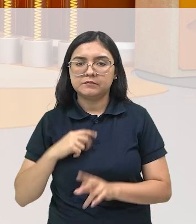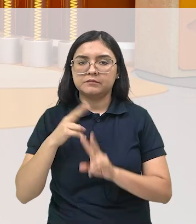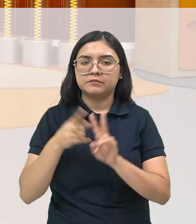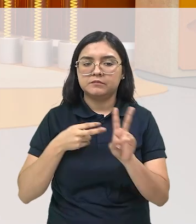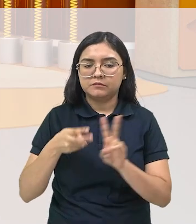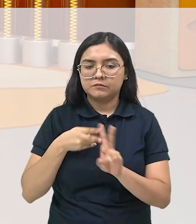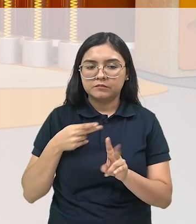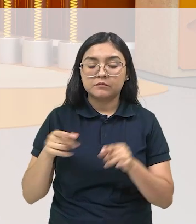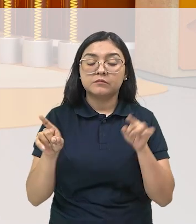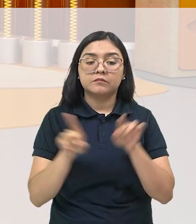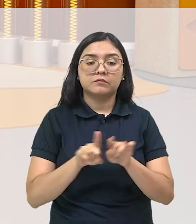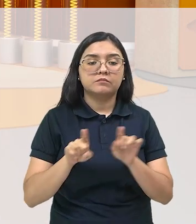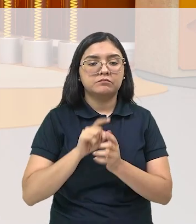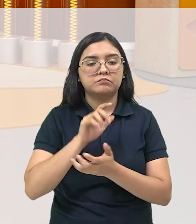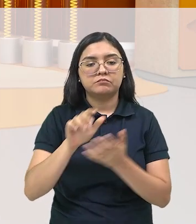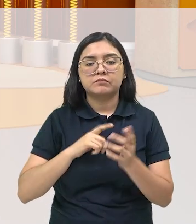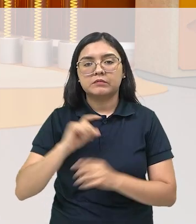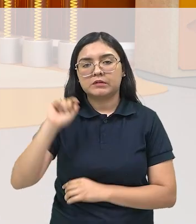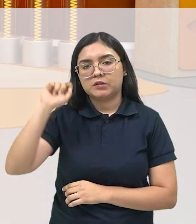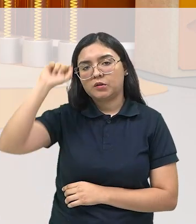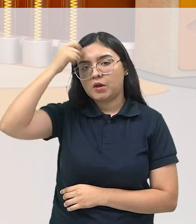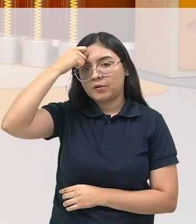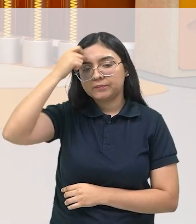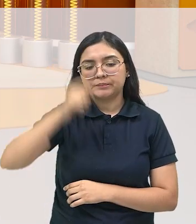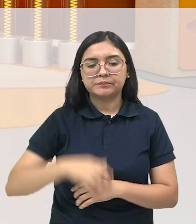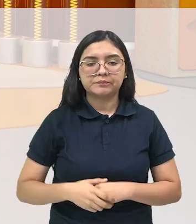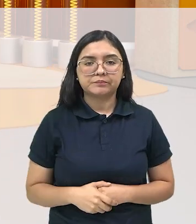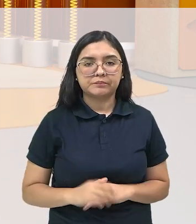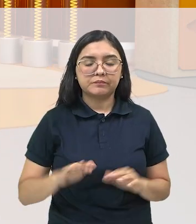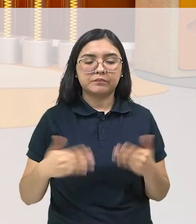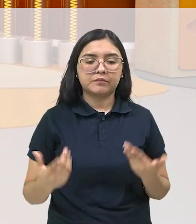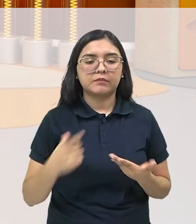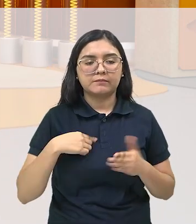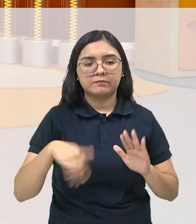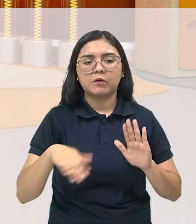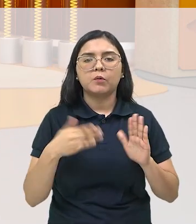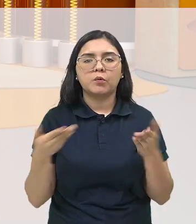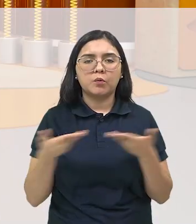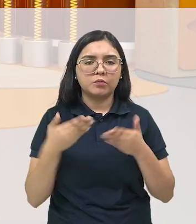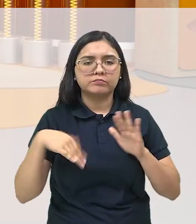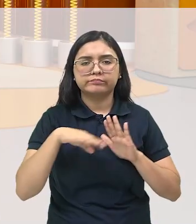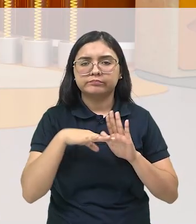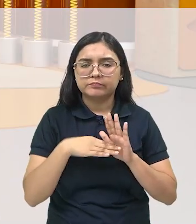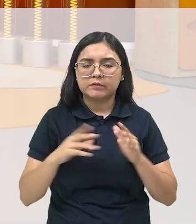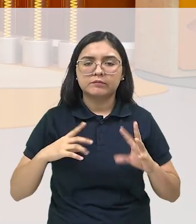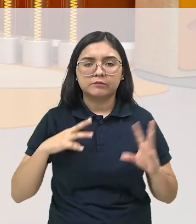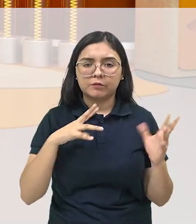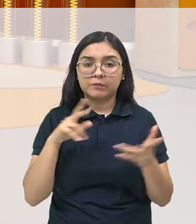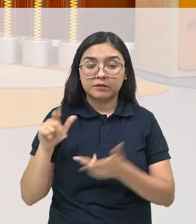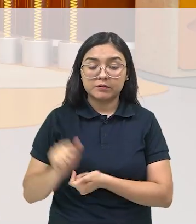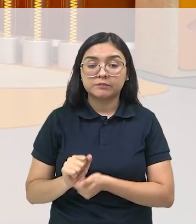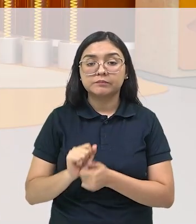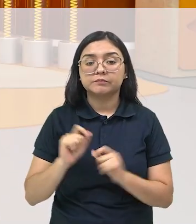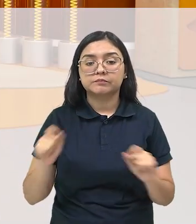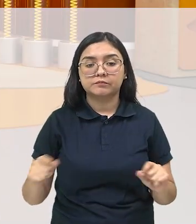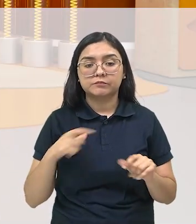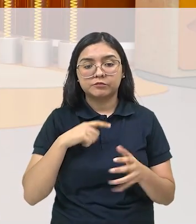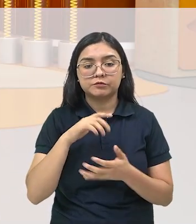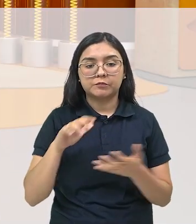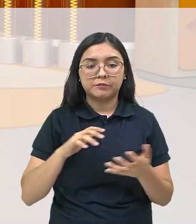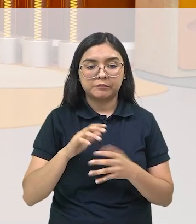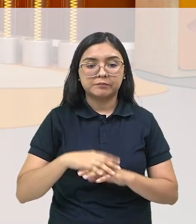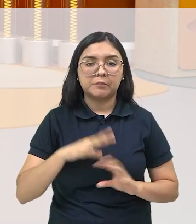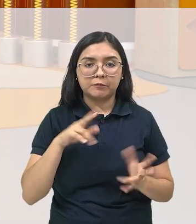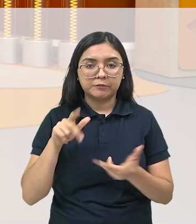movimentos negros, né? Então, assim, as pautas hoje em dia elas são globalizadas, então os movimentos estão globalizados.